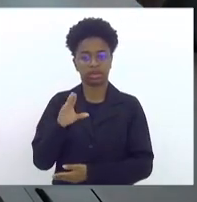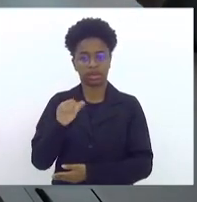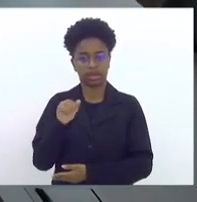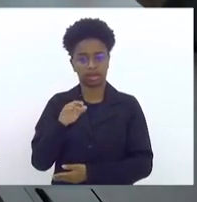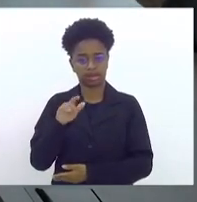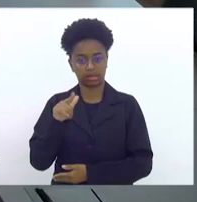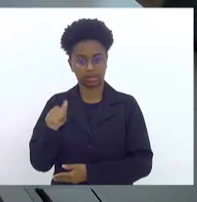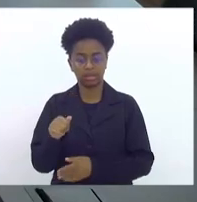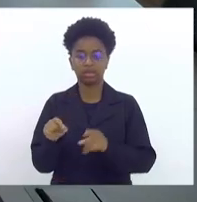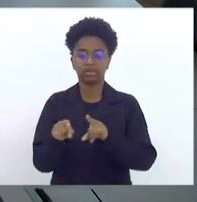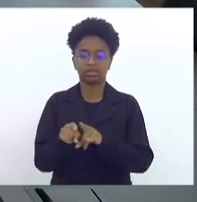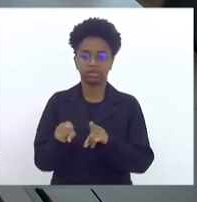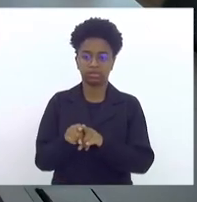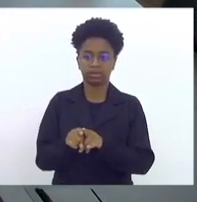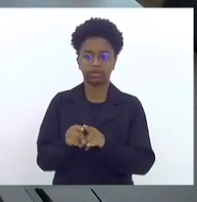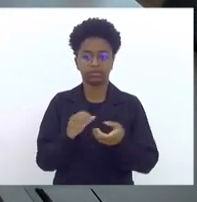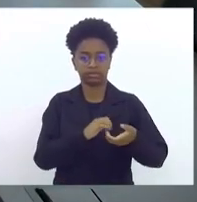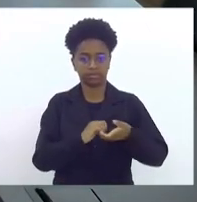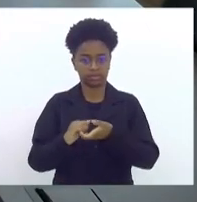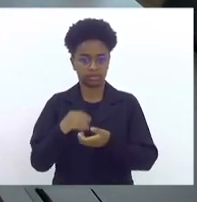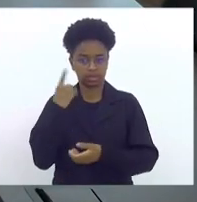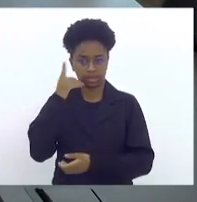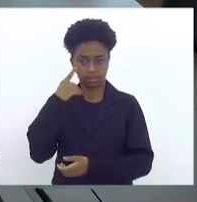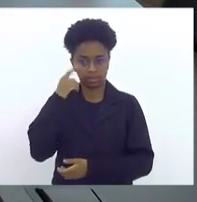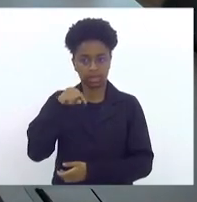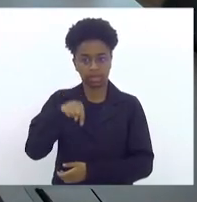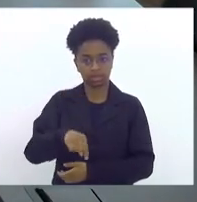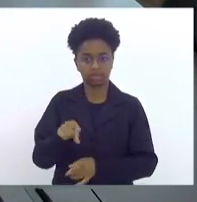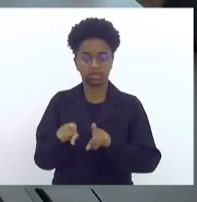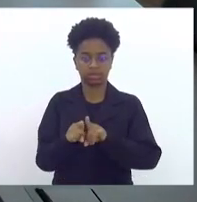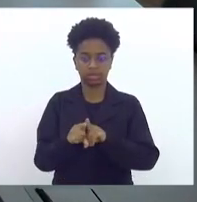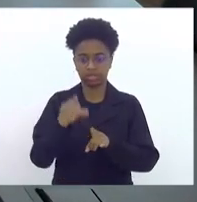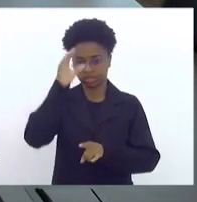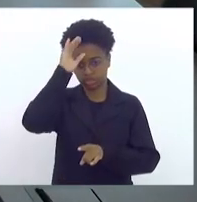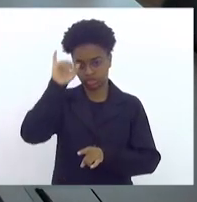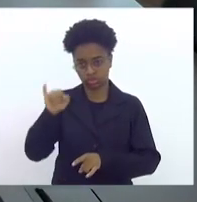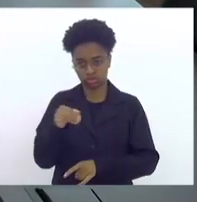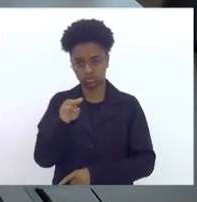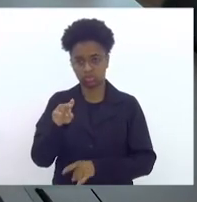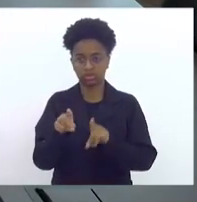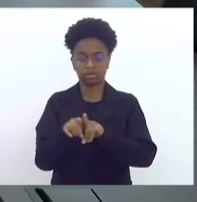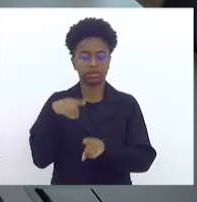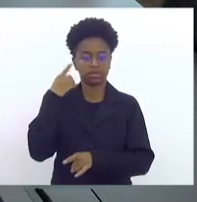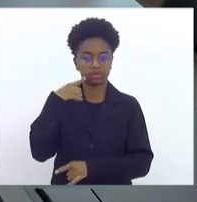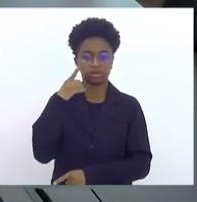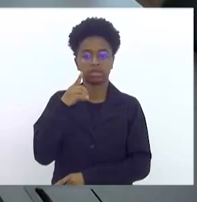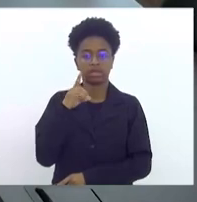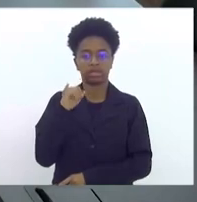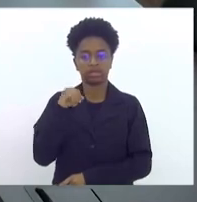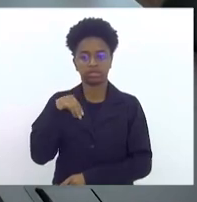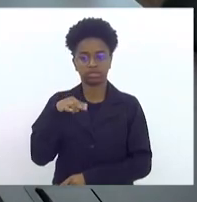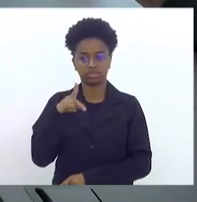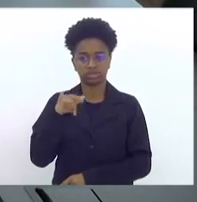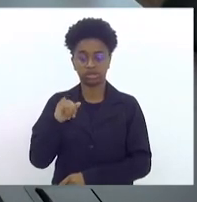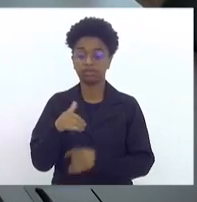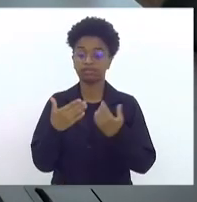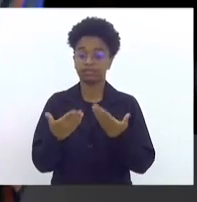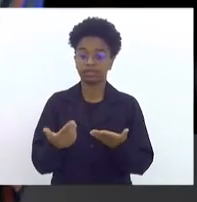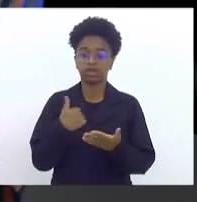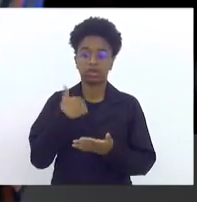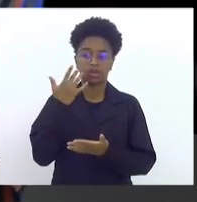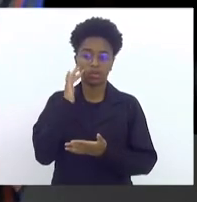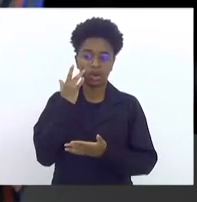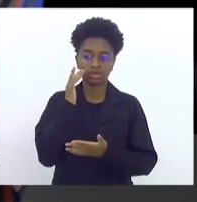saudar nossas deputadas aqui também tia Ju deputada em armelau bom acho que